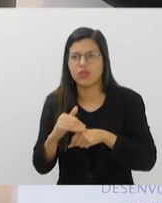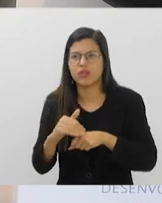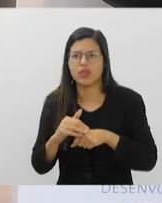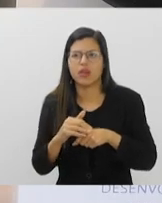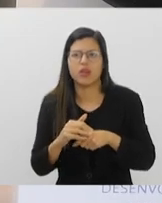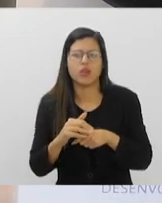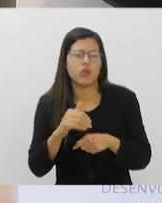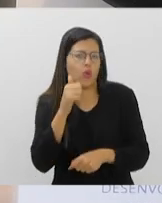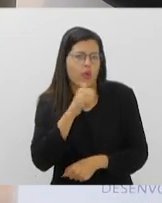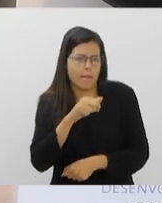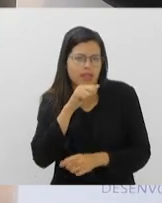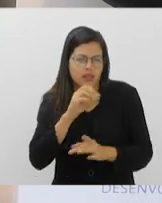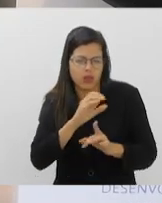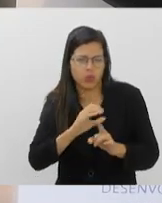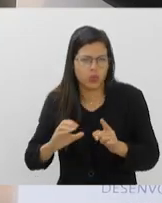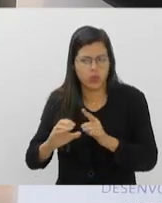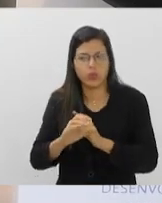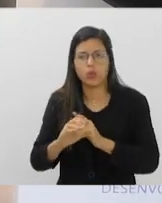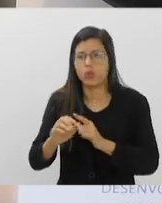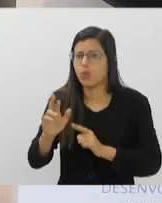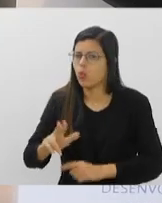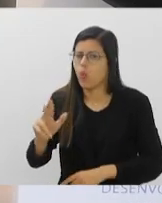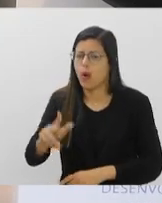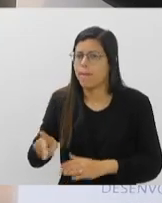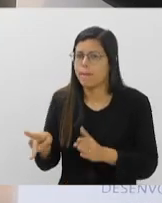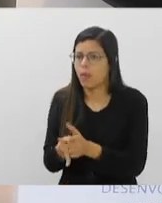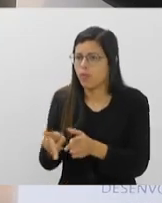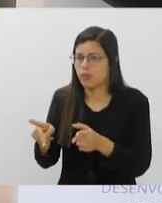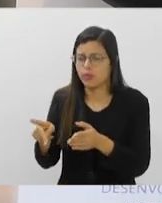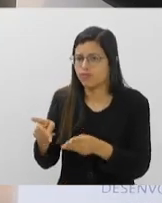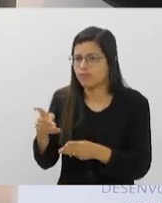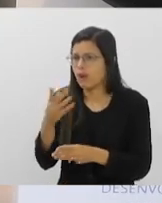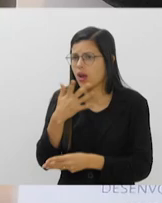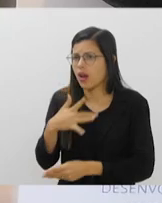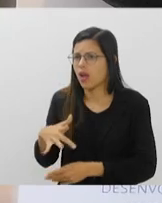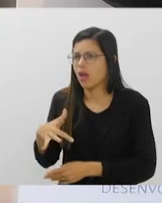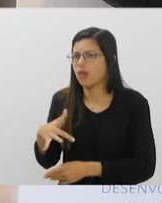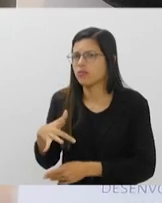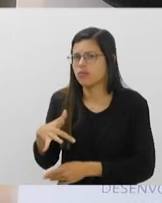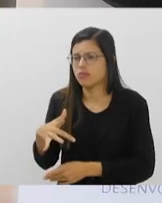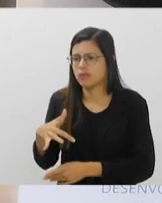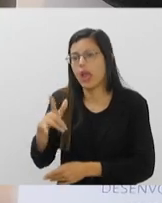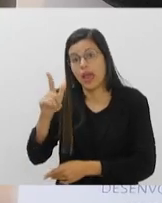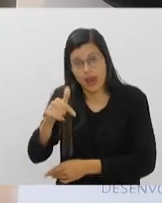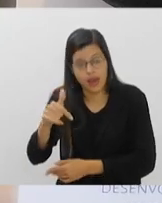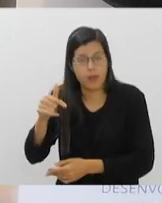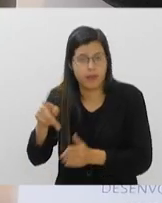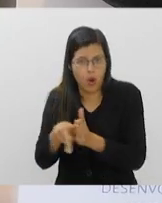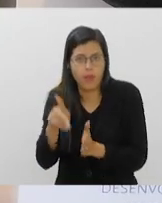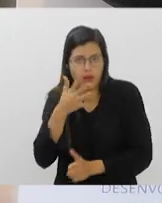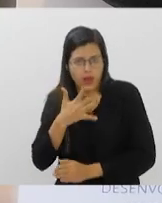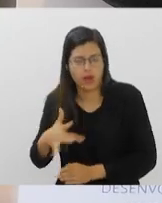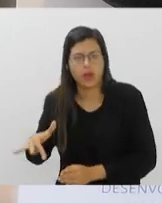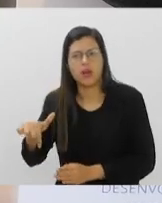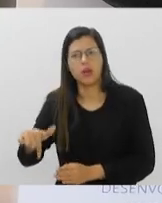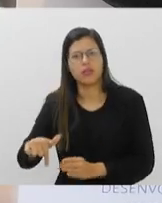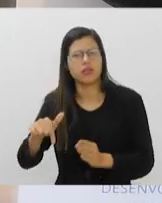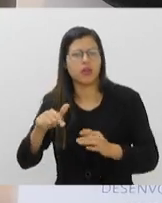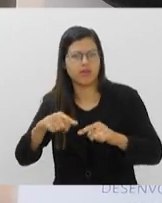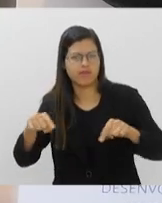no culto ali não é um ambiente paraa criança ela ficam numa salinha e interativa eh ouvindo historinha